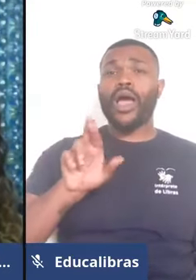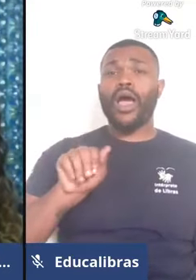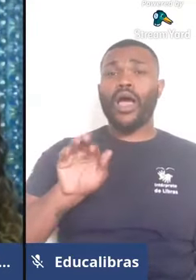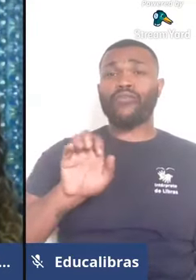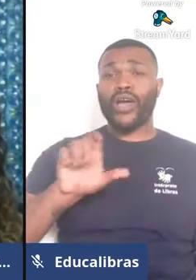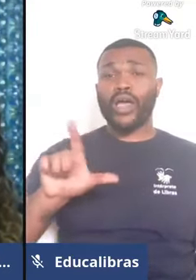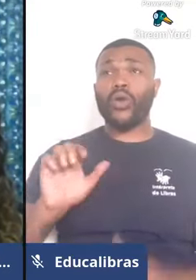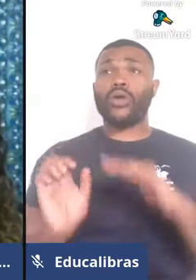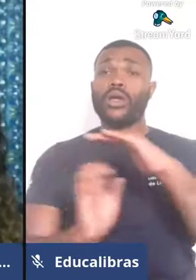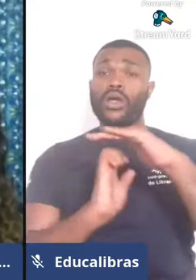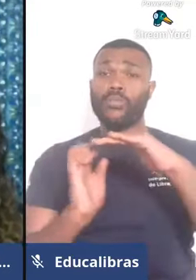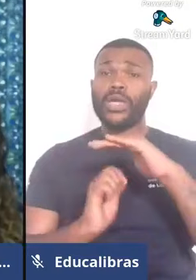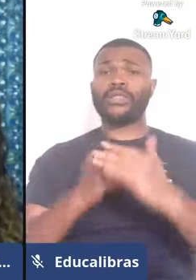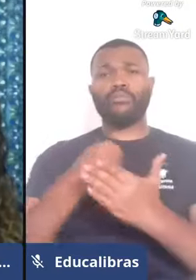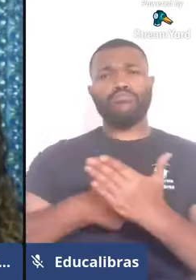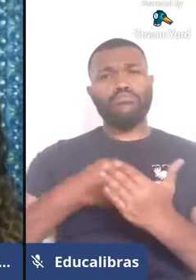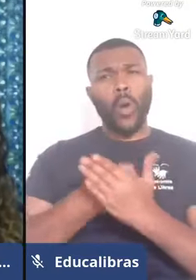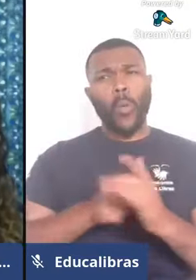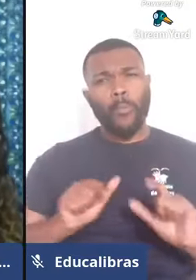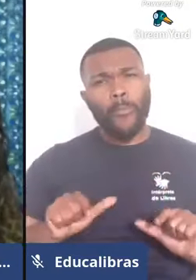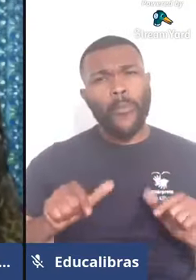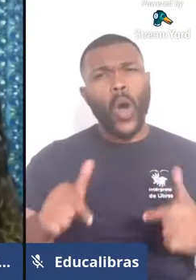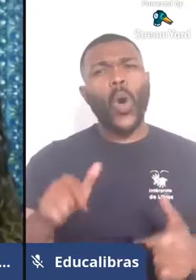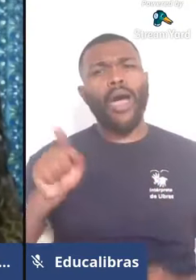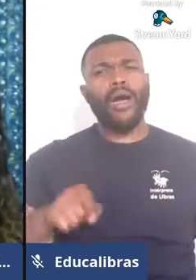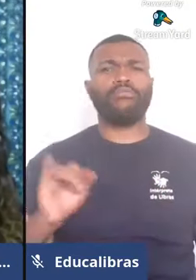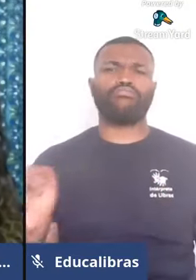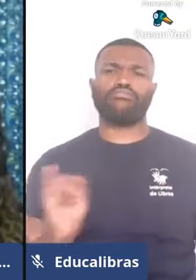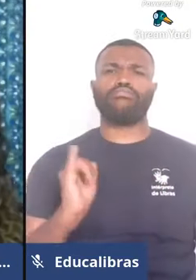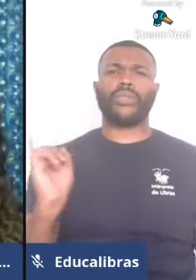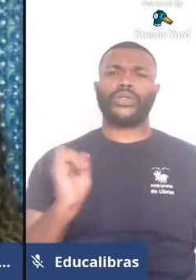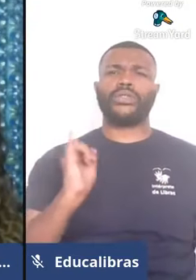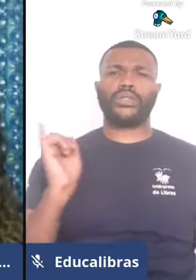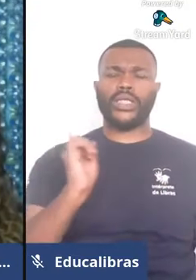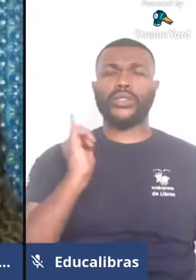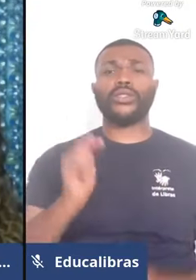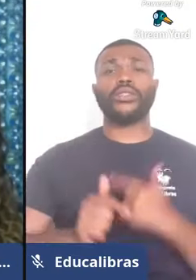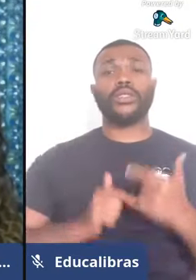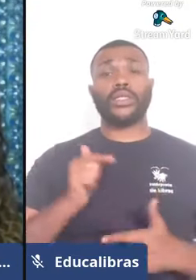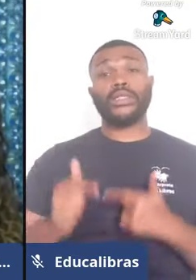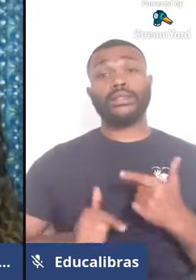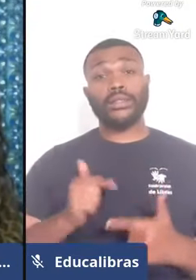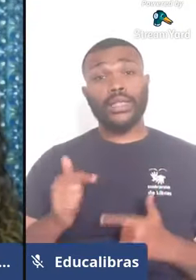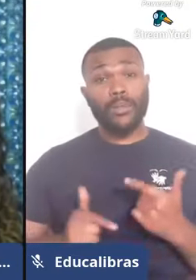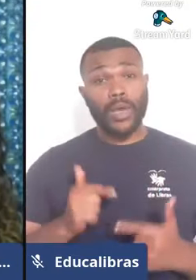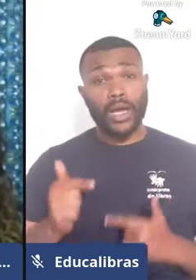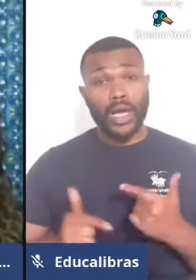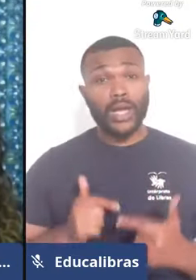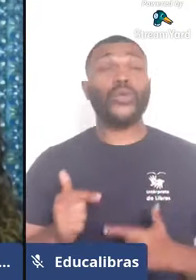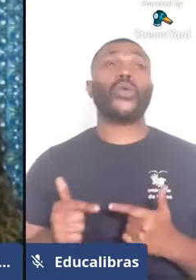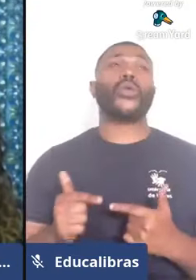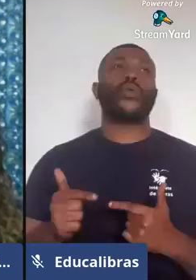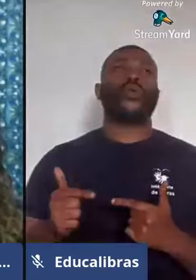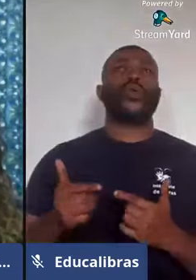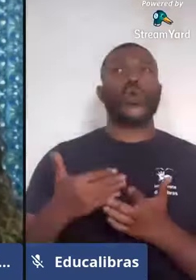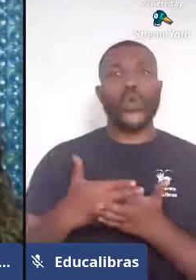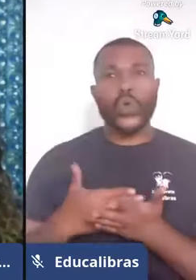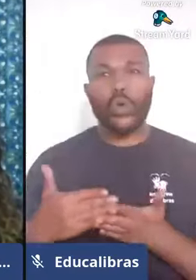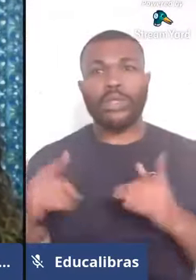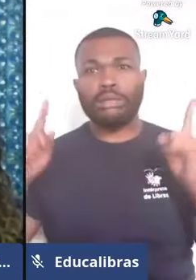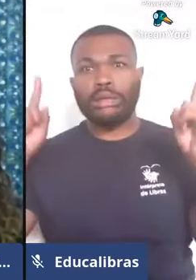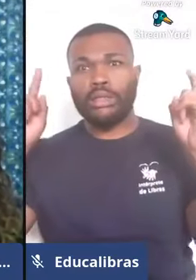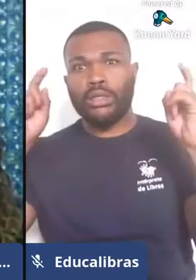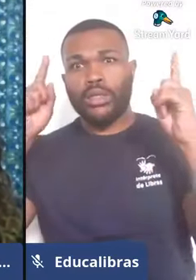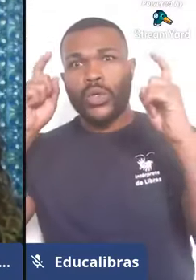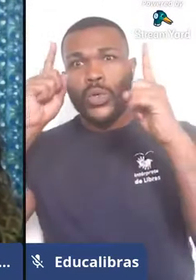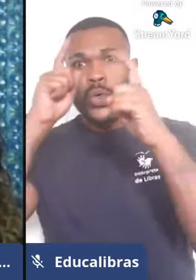estão aí batalhando é muito importante. É um trabalho meio inglório no começo, mas é